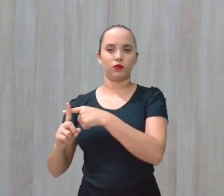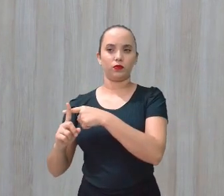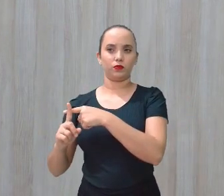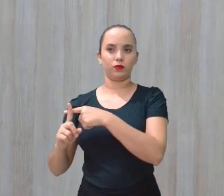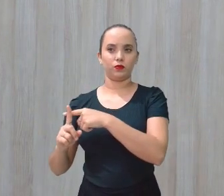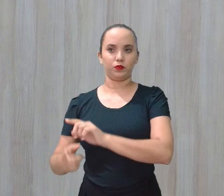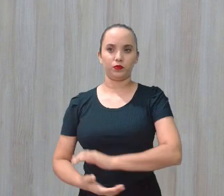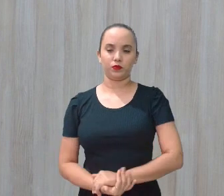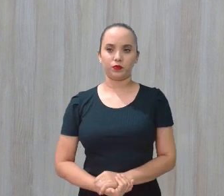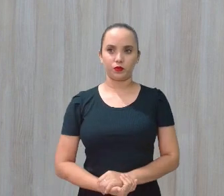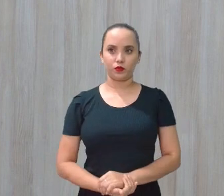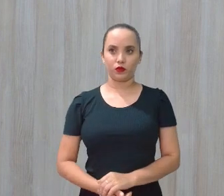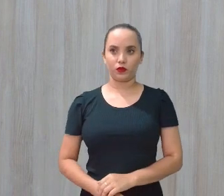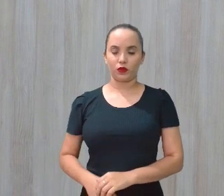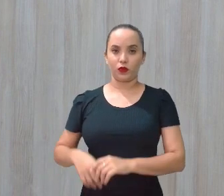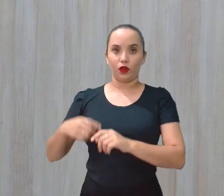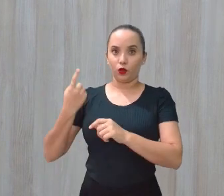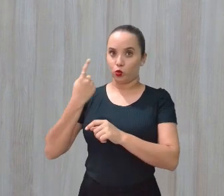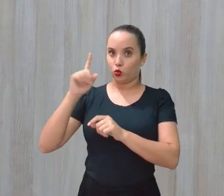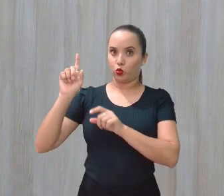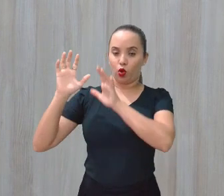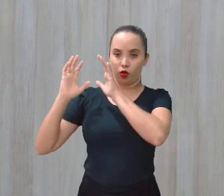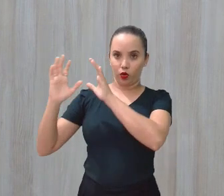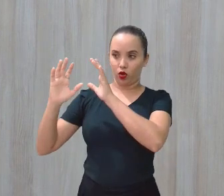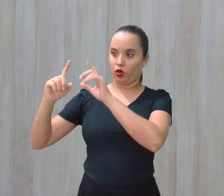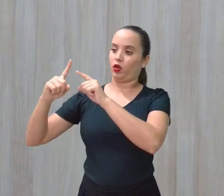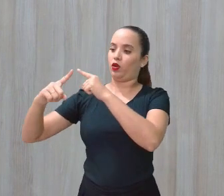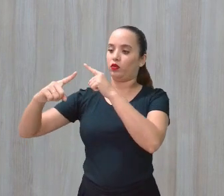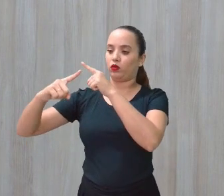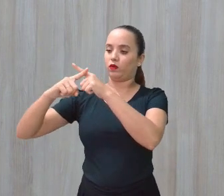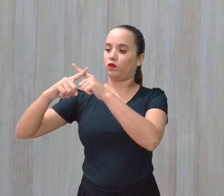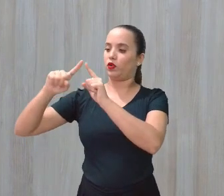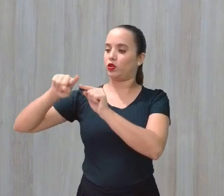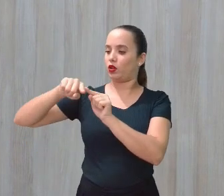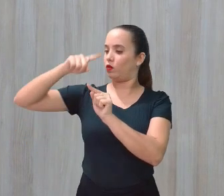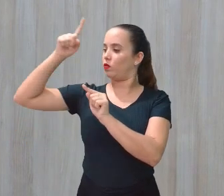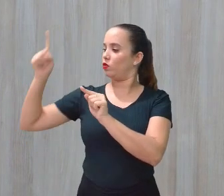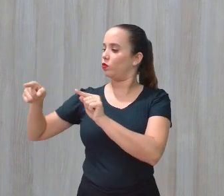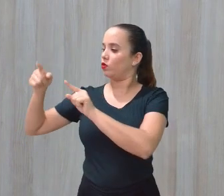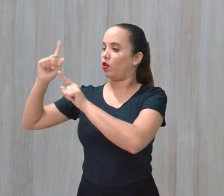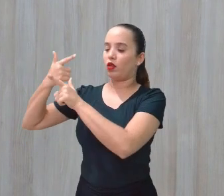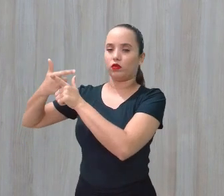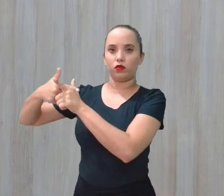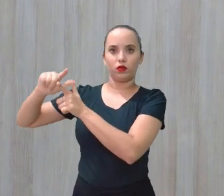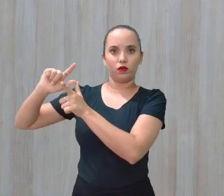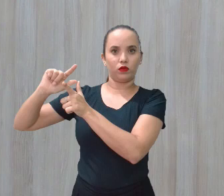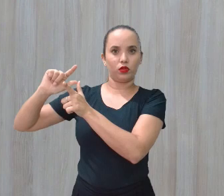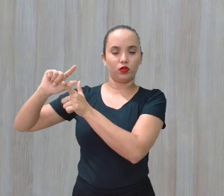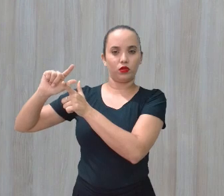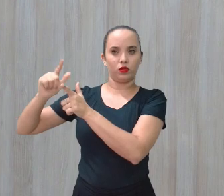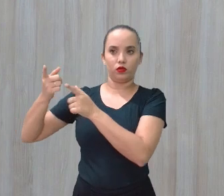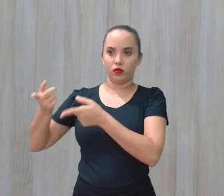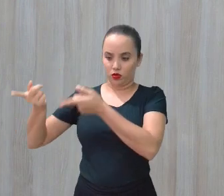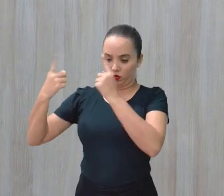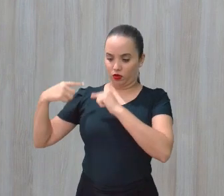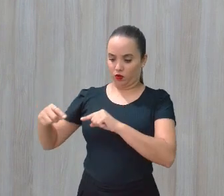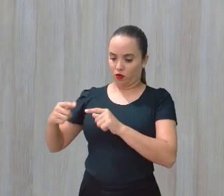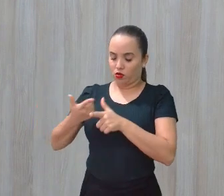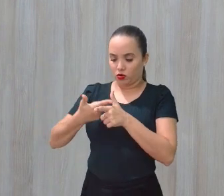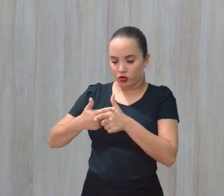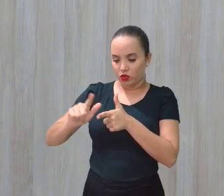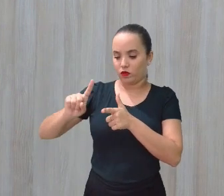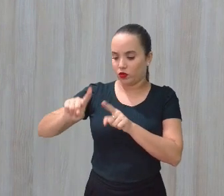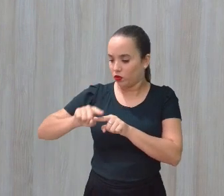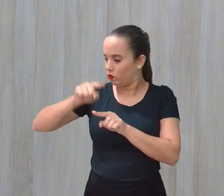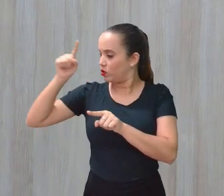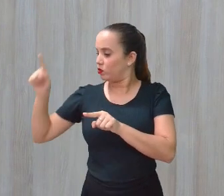uma adição. Quando eu tenho uma multiplicação, ela passa para o outro lado como uma divisão e uma divisão